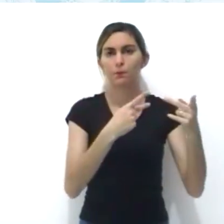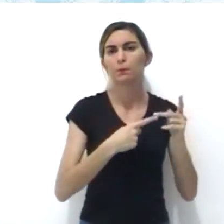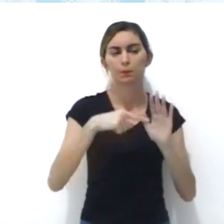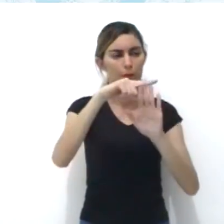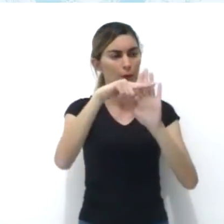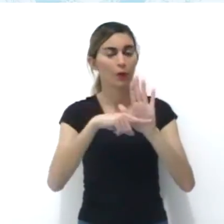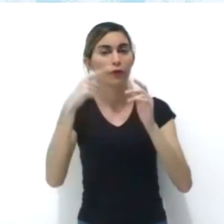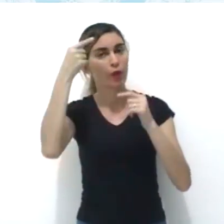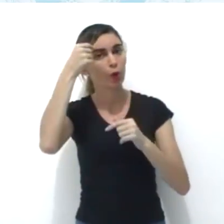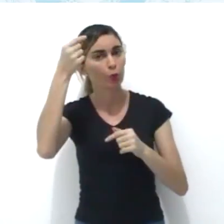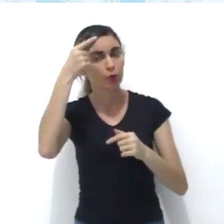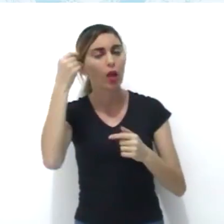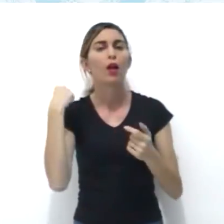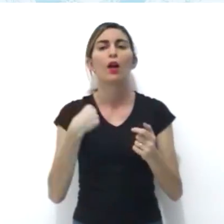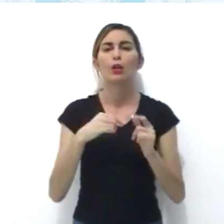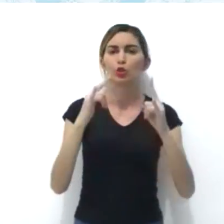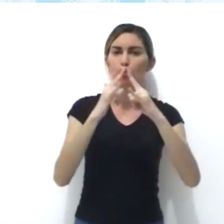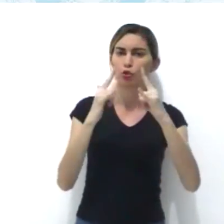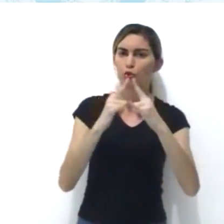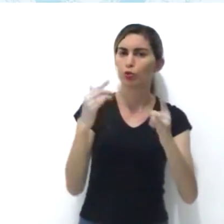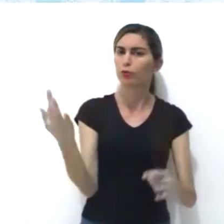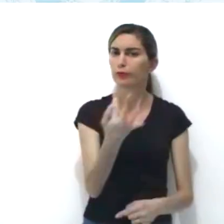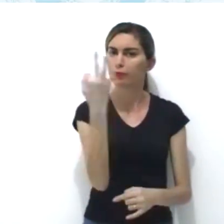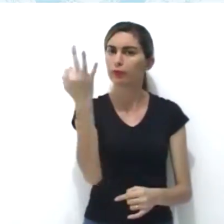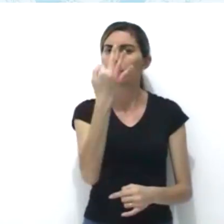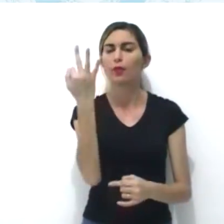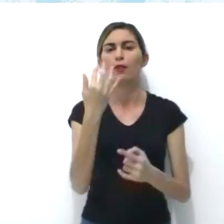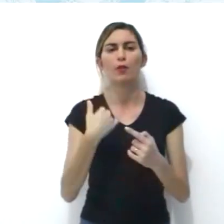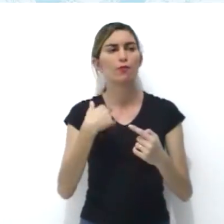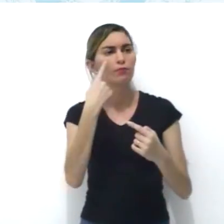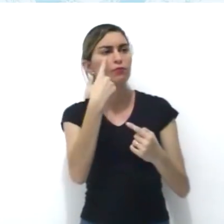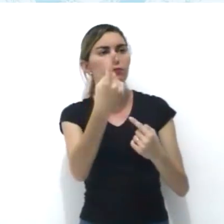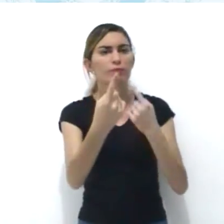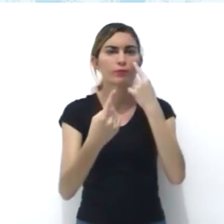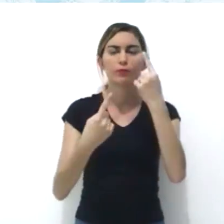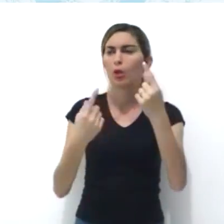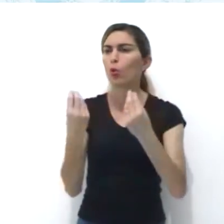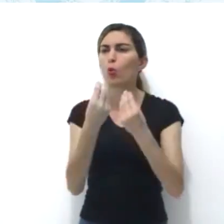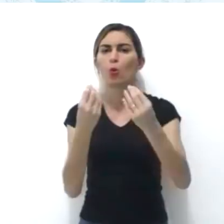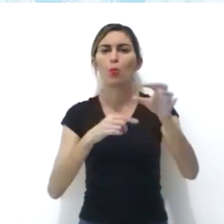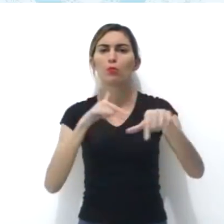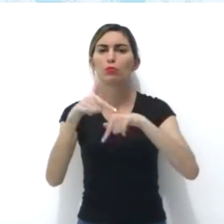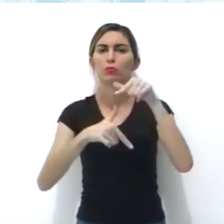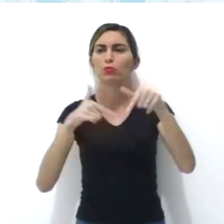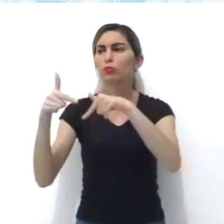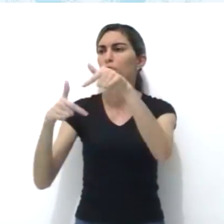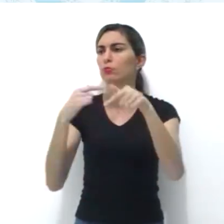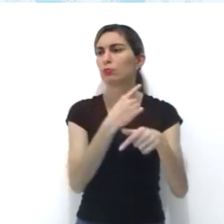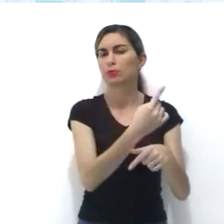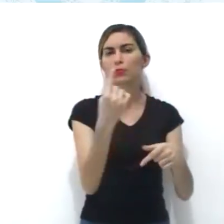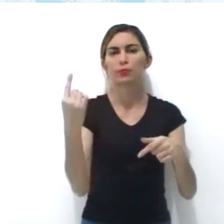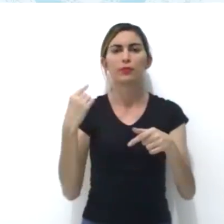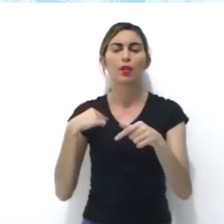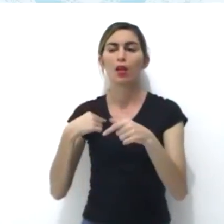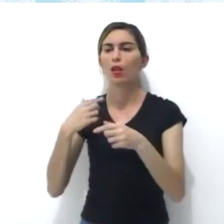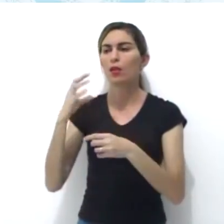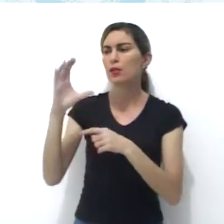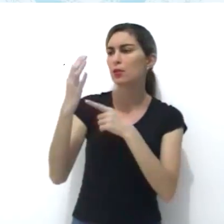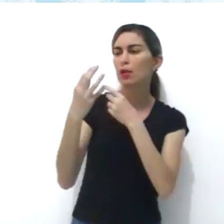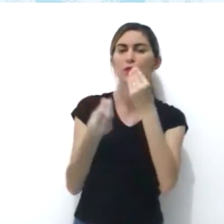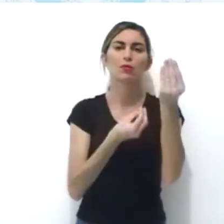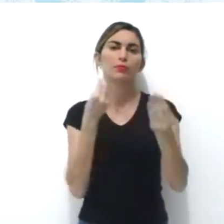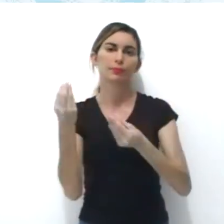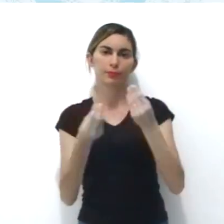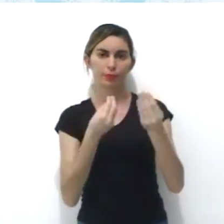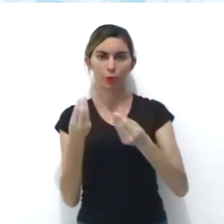visitas programadas às universidades, aos institutos federais e ver como é que é a logística que esses locais